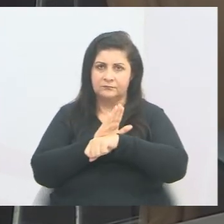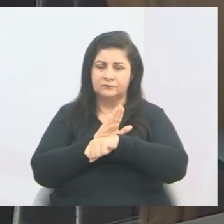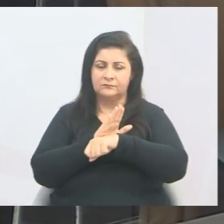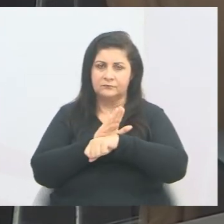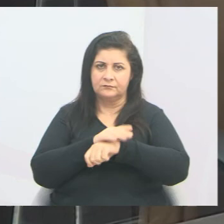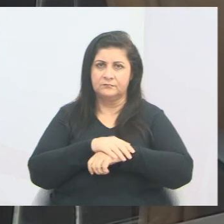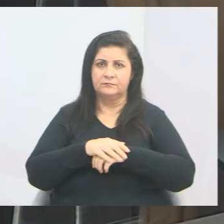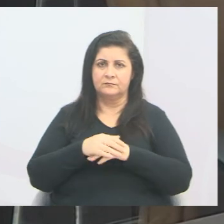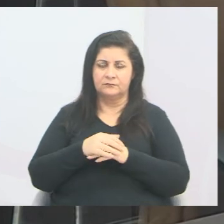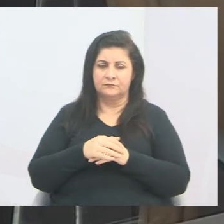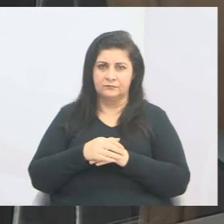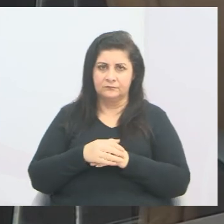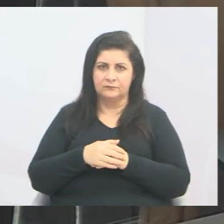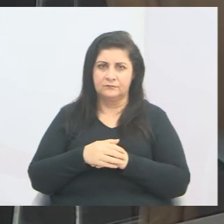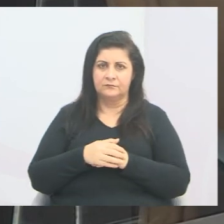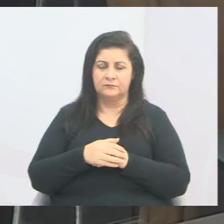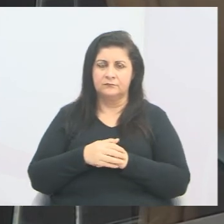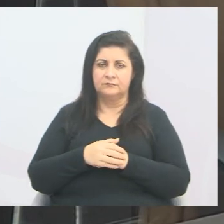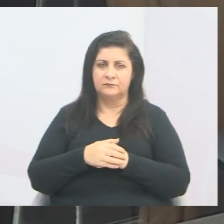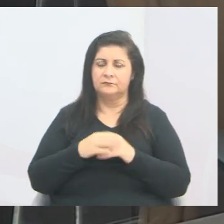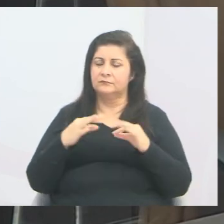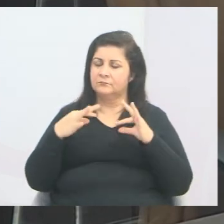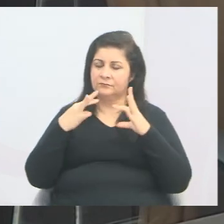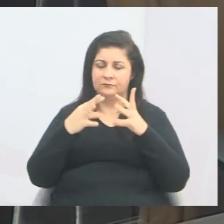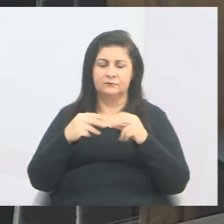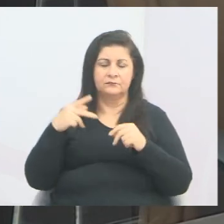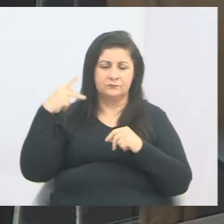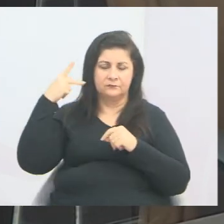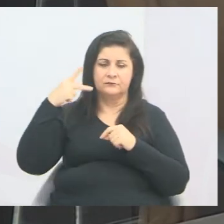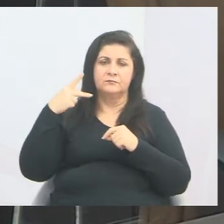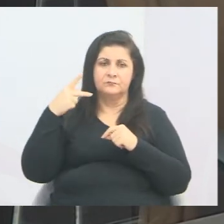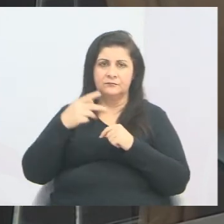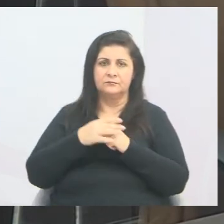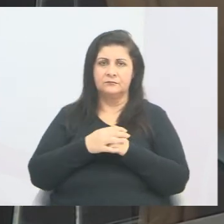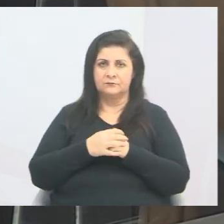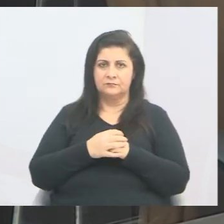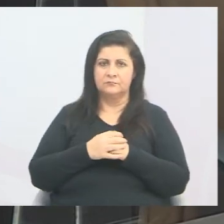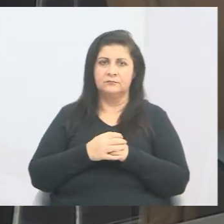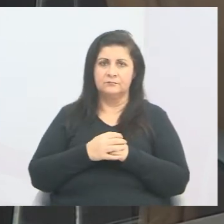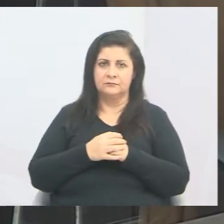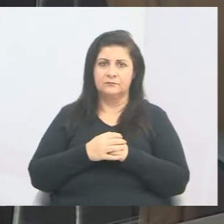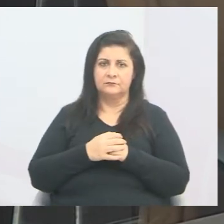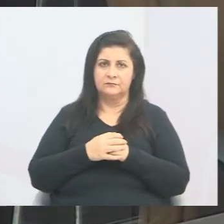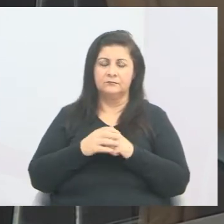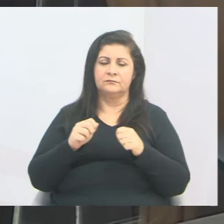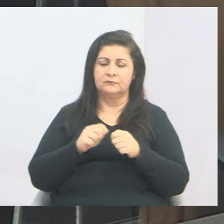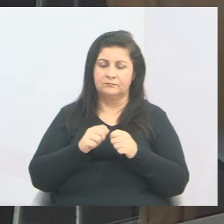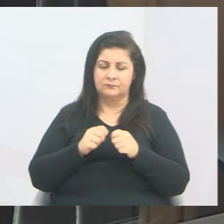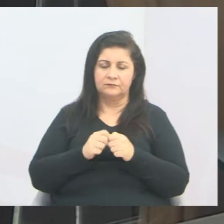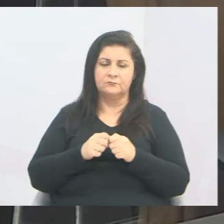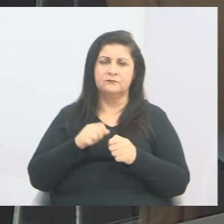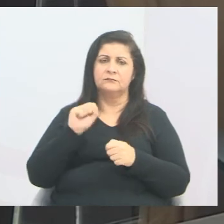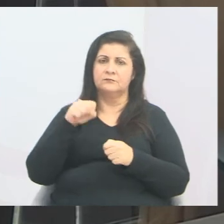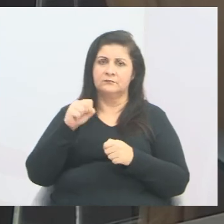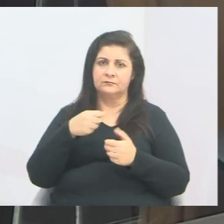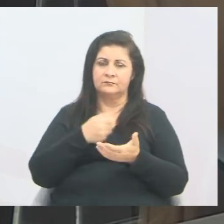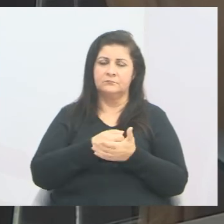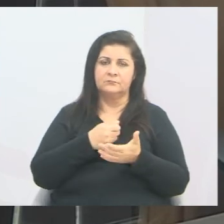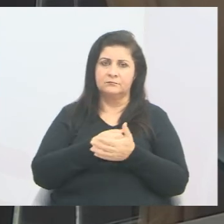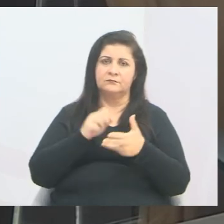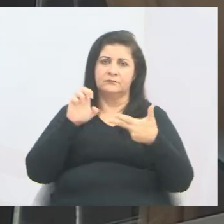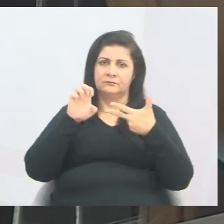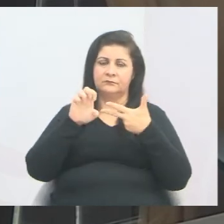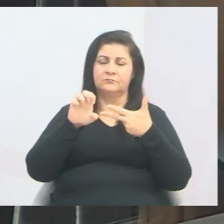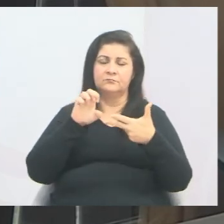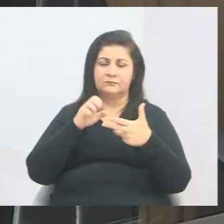colocar essas pessoas em atendimento, todos aqui desta casa, todos os vereadores, nós vamos fazer, nós vamos cobrar sim do Executivo. E